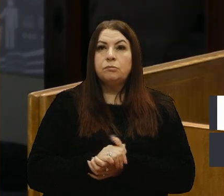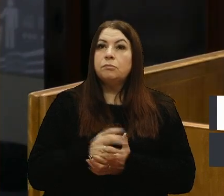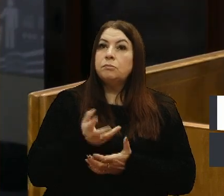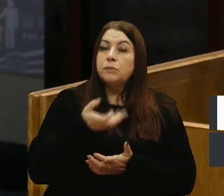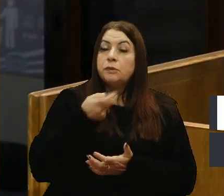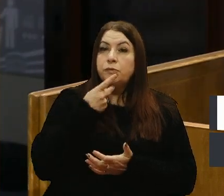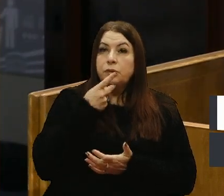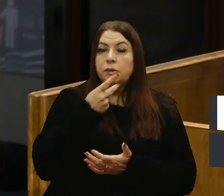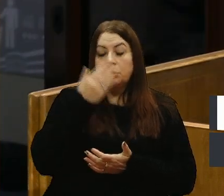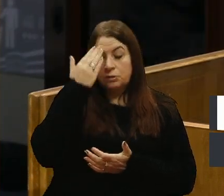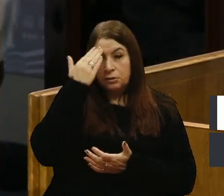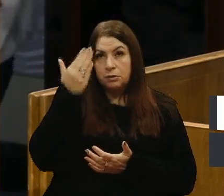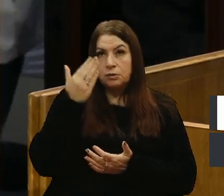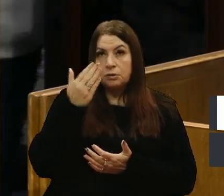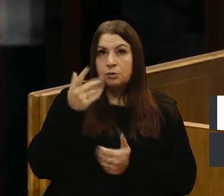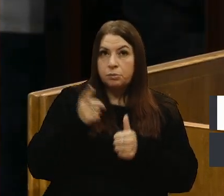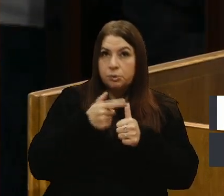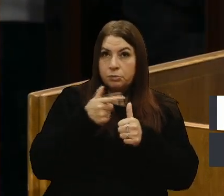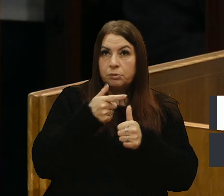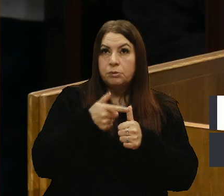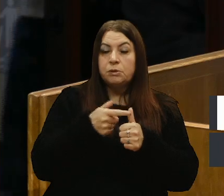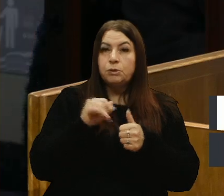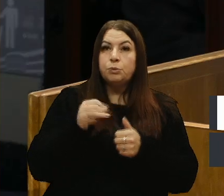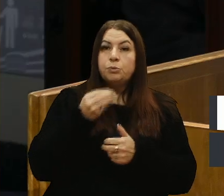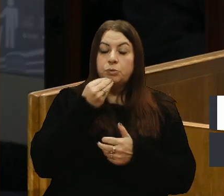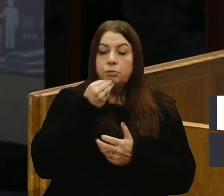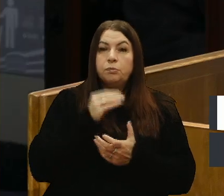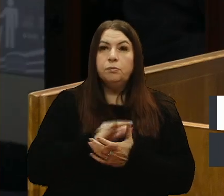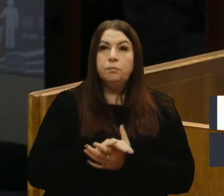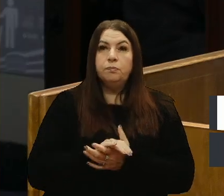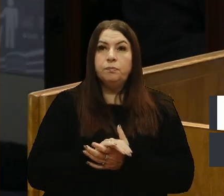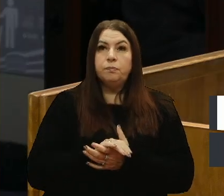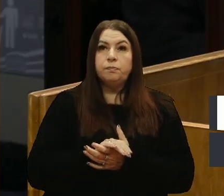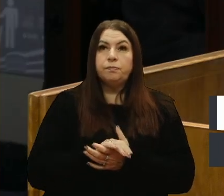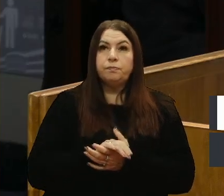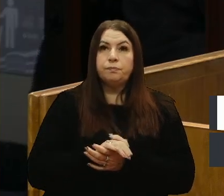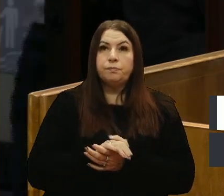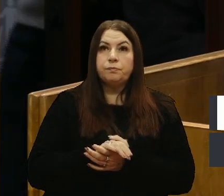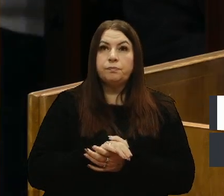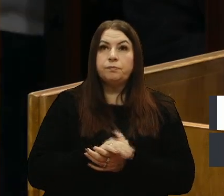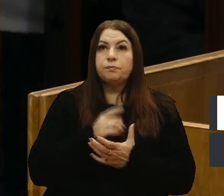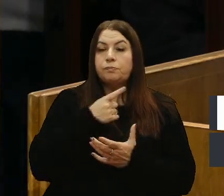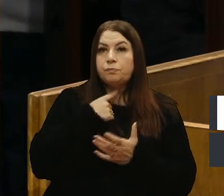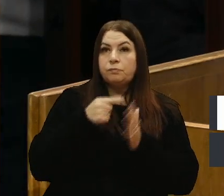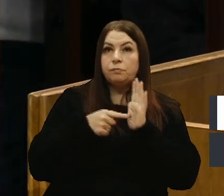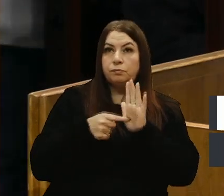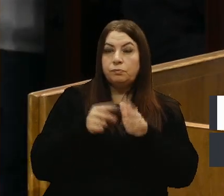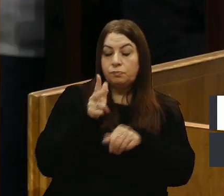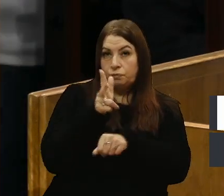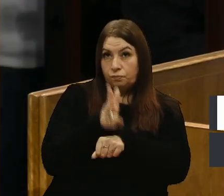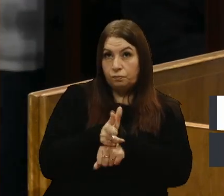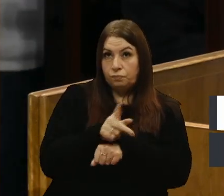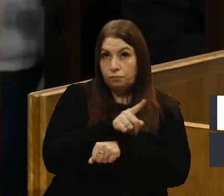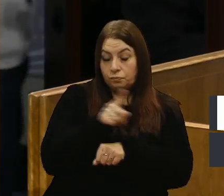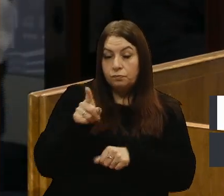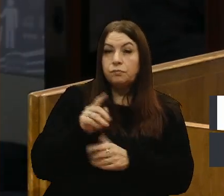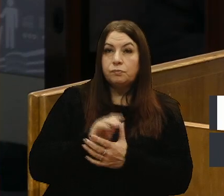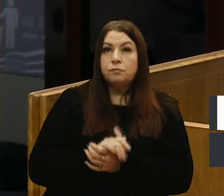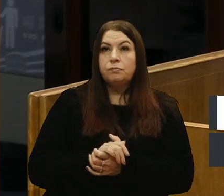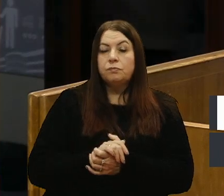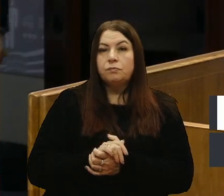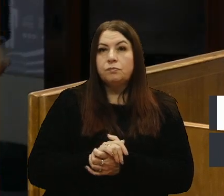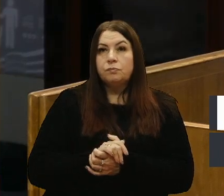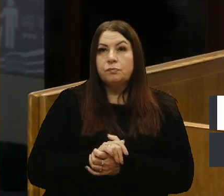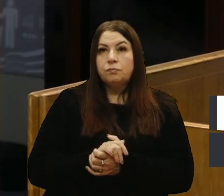que agradecer em primeiro lugar a oportunidade e de imediato gostaria de passar um vídeo. Então,